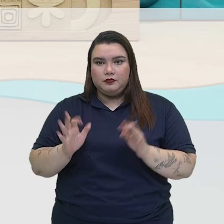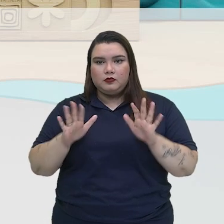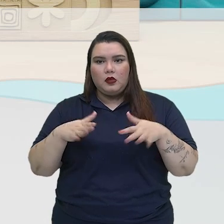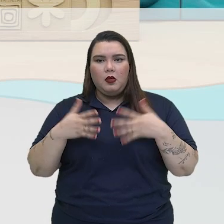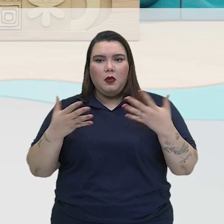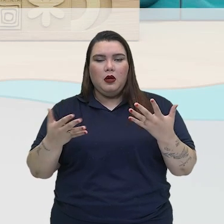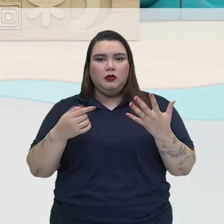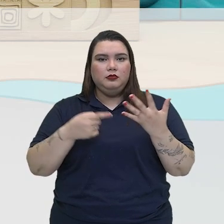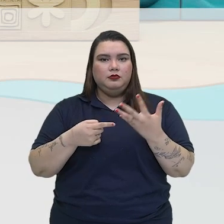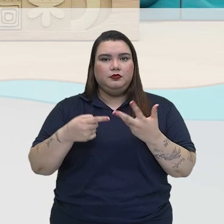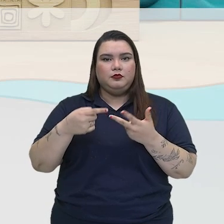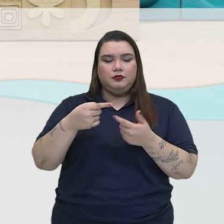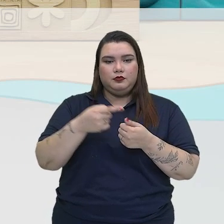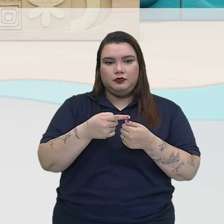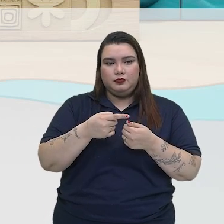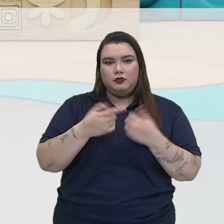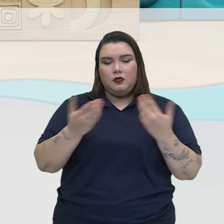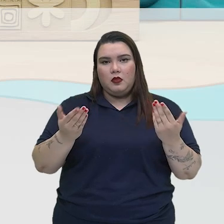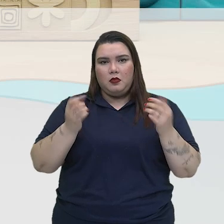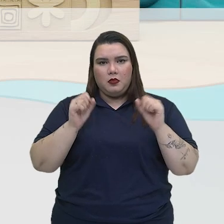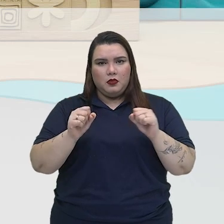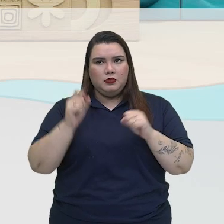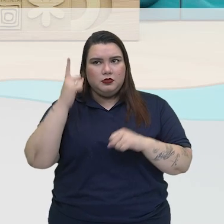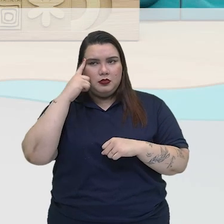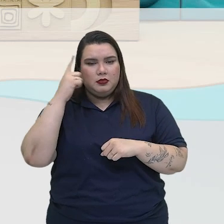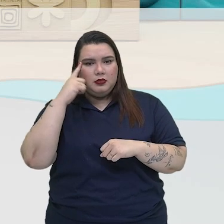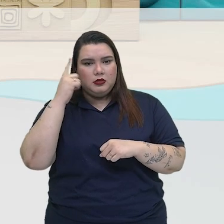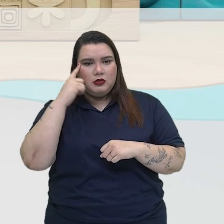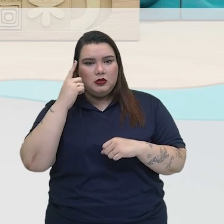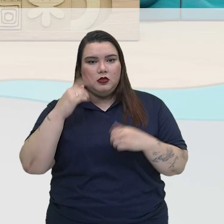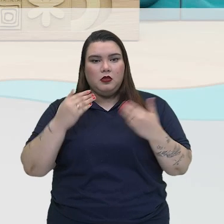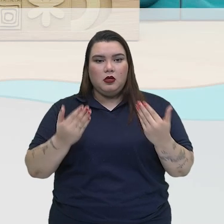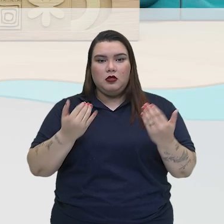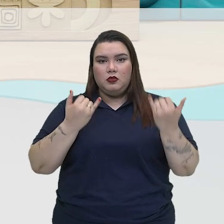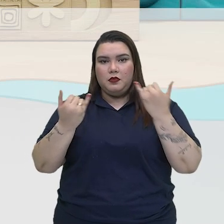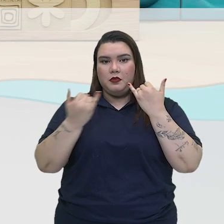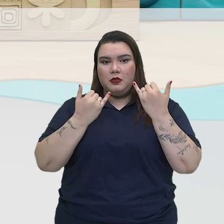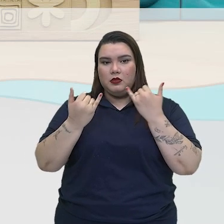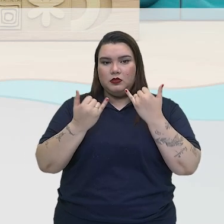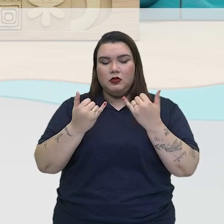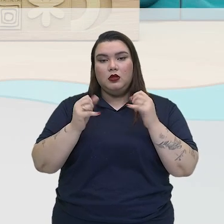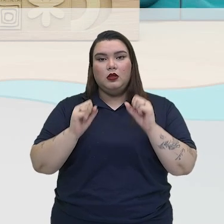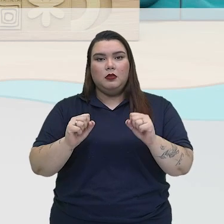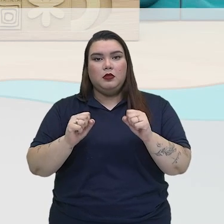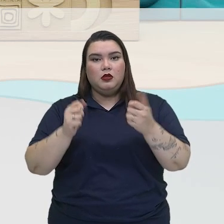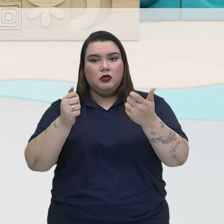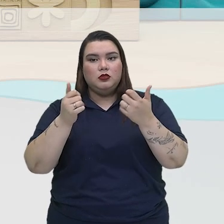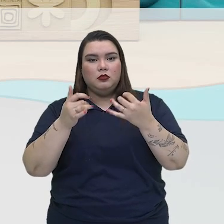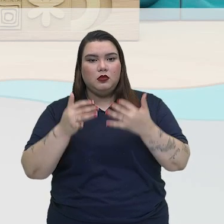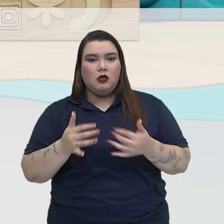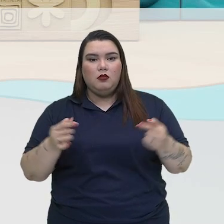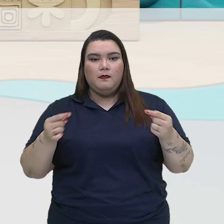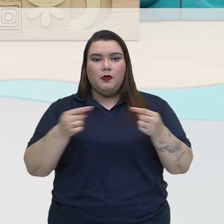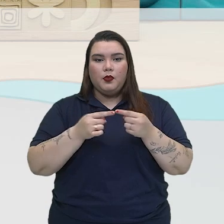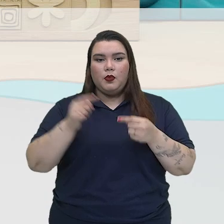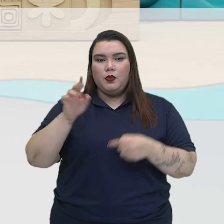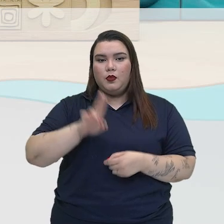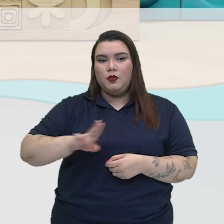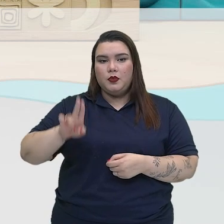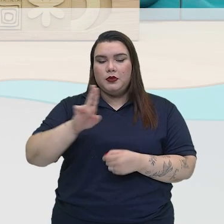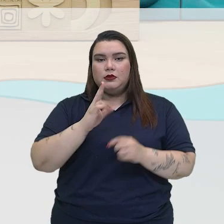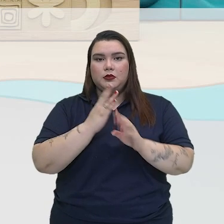são elas, né? Quais são elas? Você pode pensar aí em informações pessoais, também podemos dizer que são aquelas que nós usamos